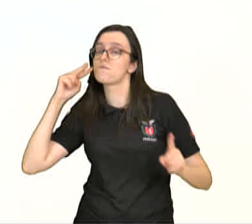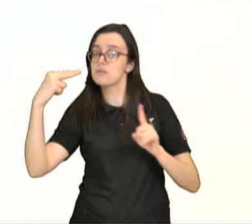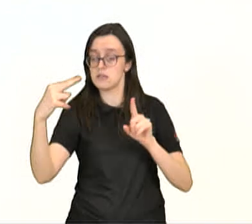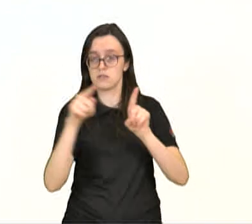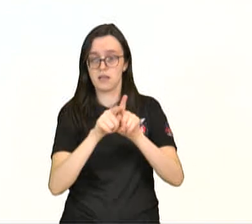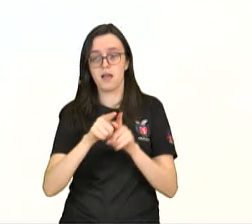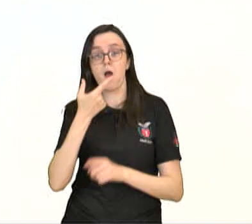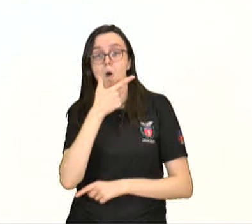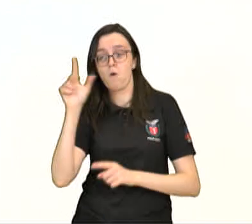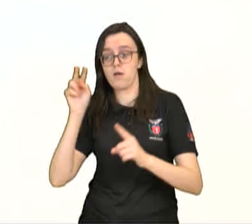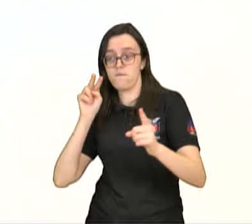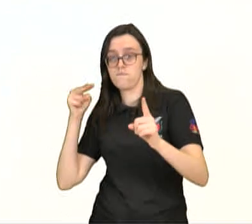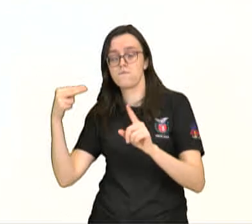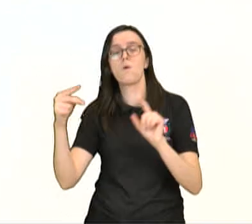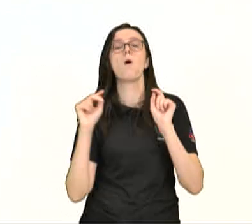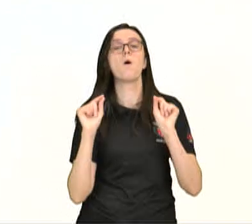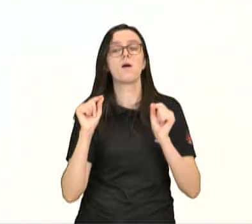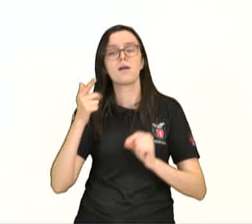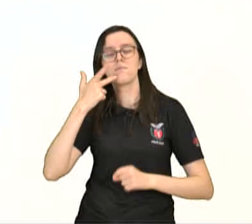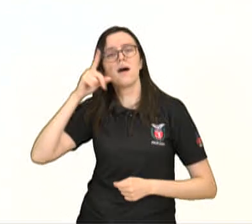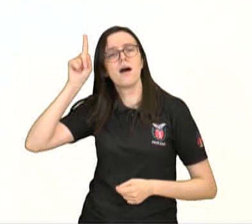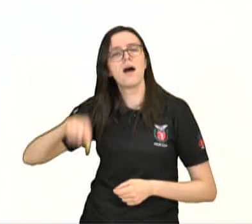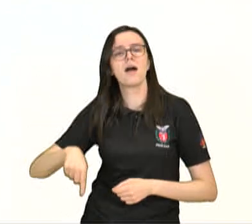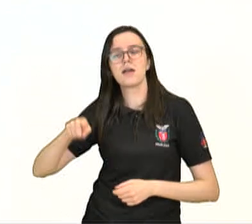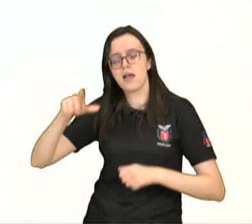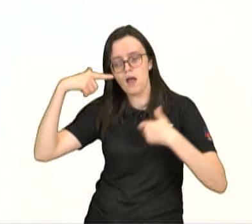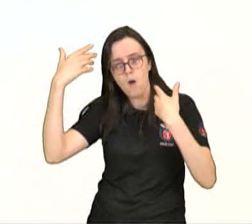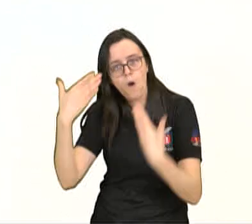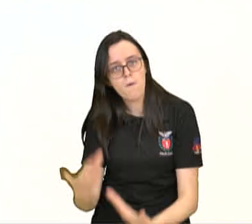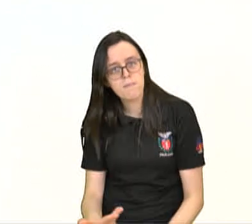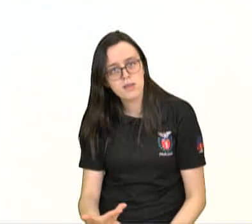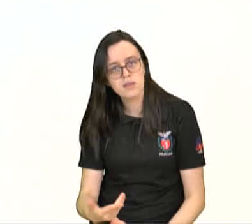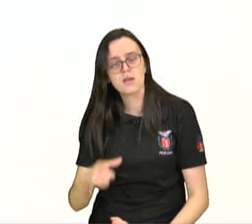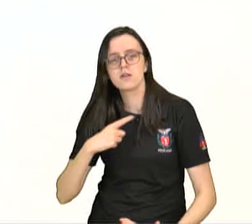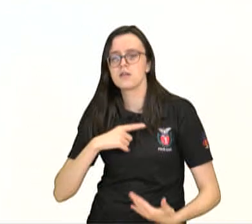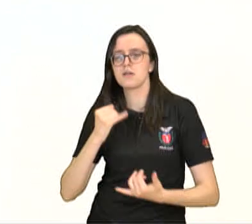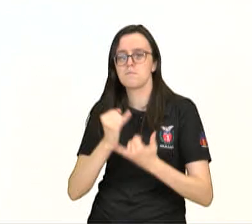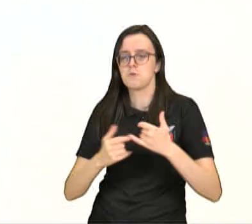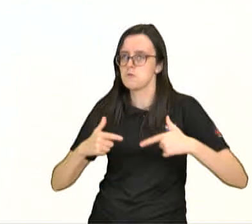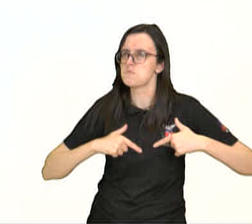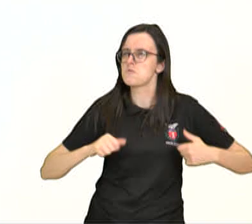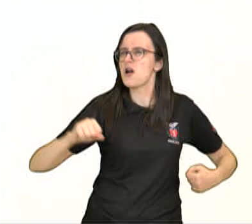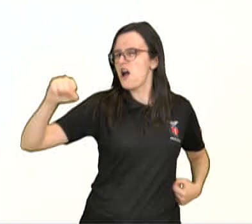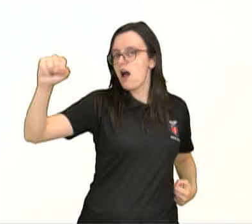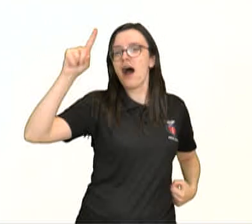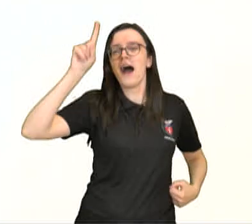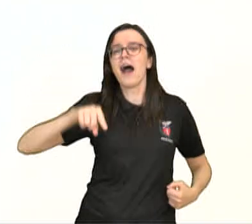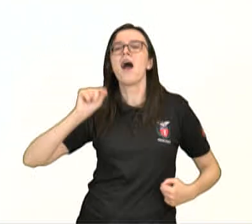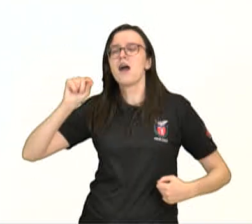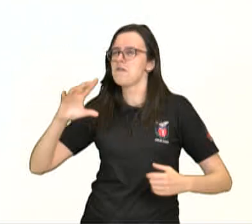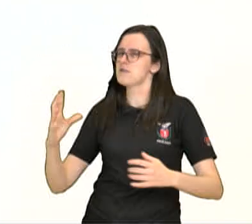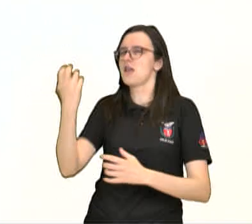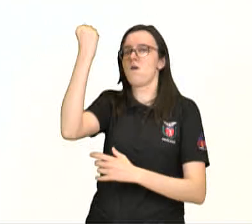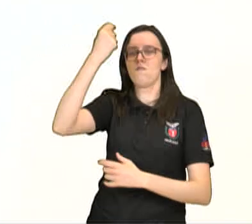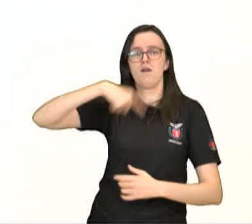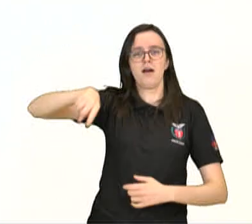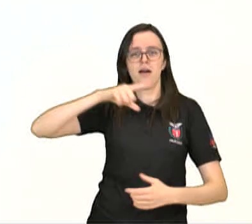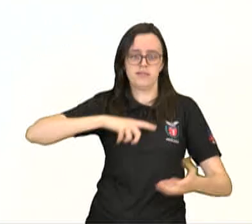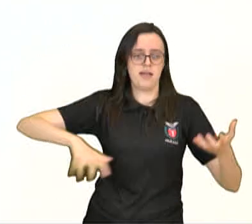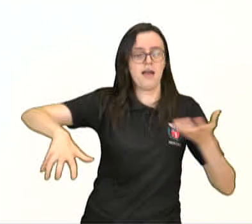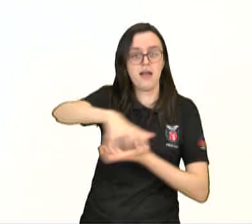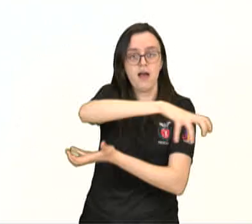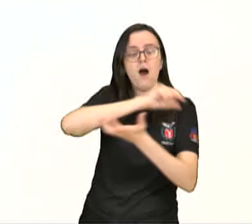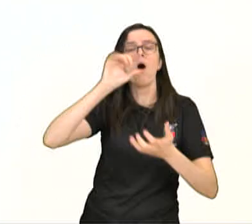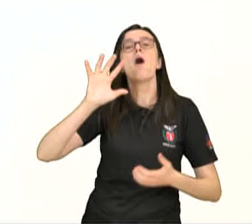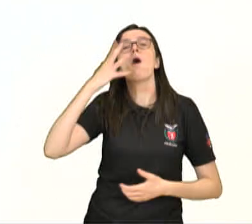Essa segunda versão, ela diz que foi uma homenagem a um herói de uma revolução dominicana, que esse herói, ele teria sido ferido